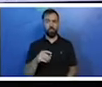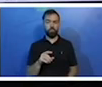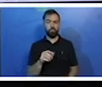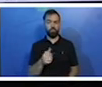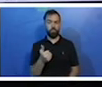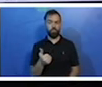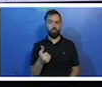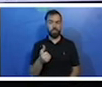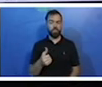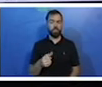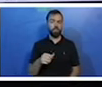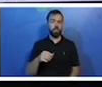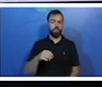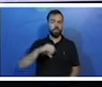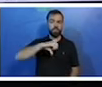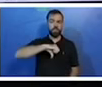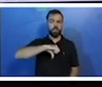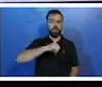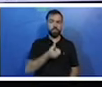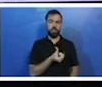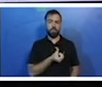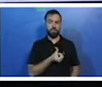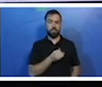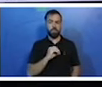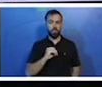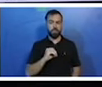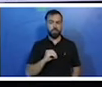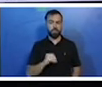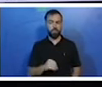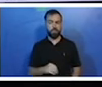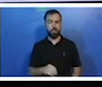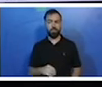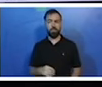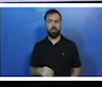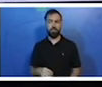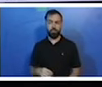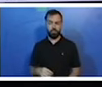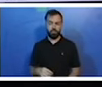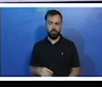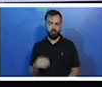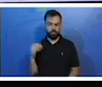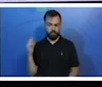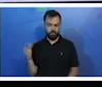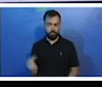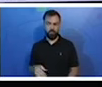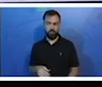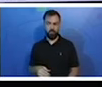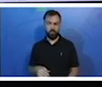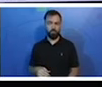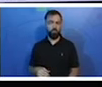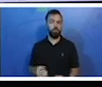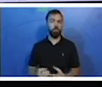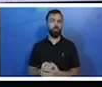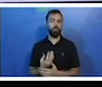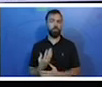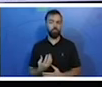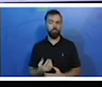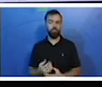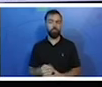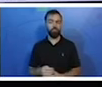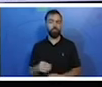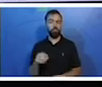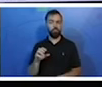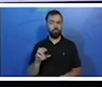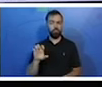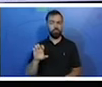aí da fama do skate e a popularização desse esporte. Apesar dele ter sido inventado nos Estados Unidos, foi